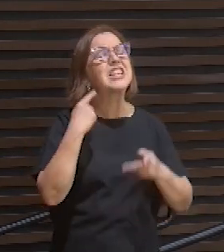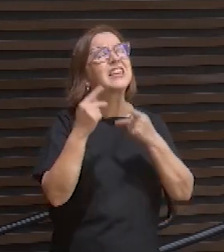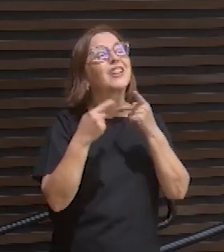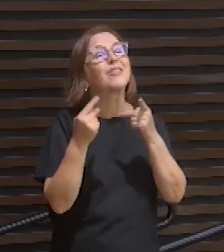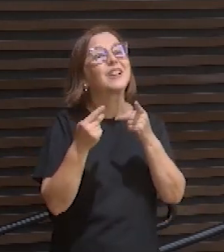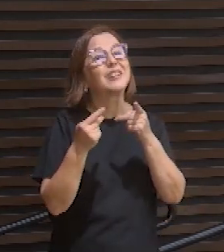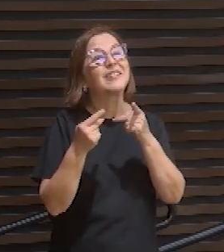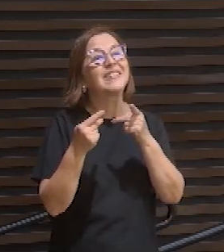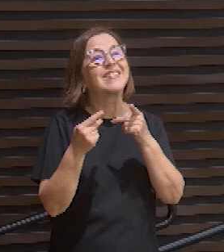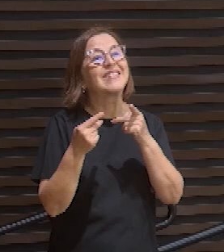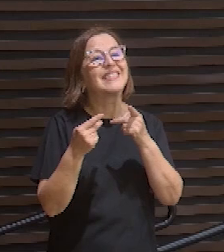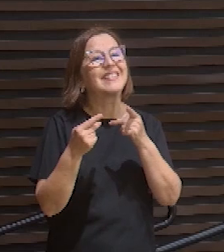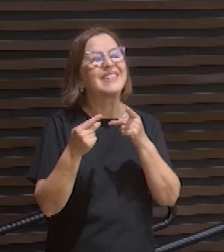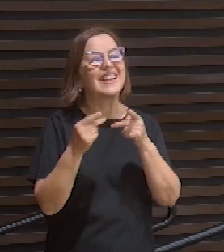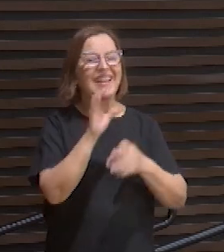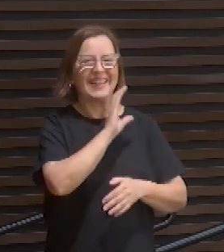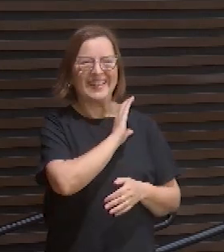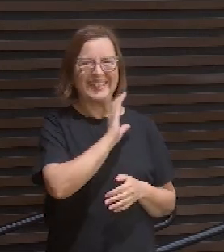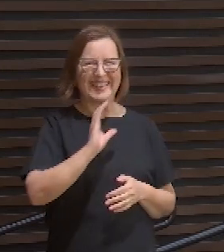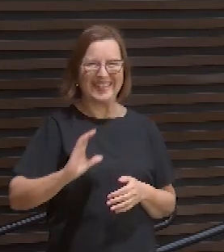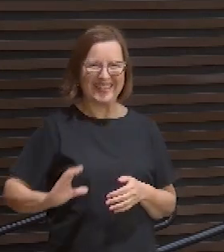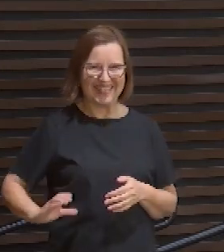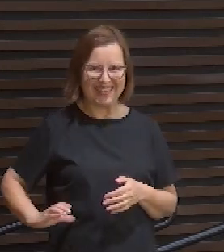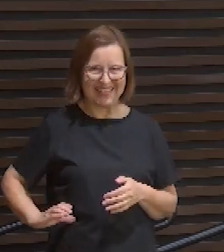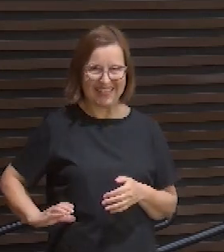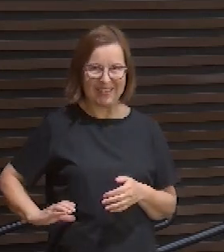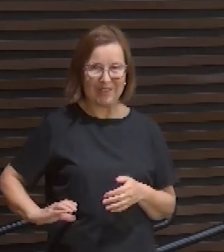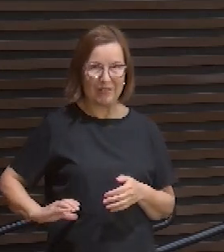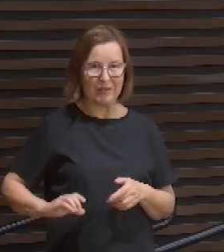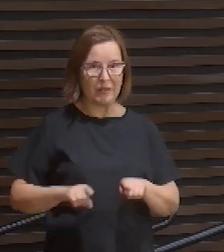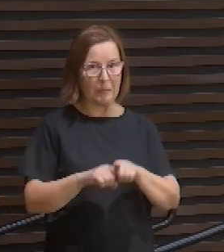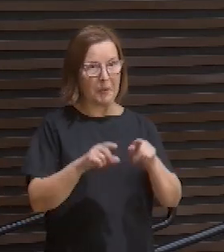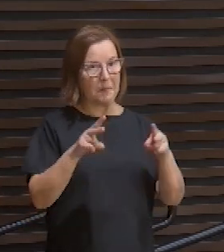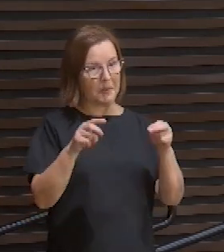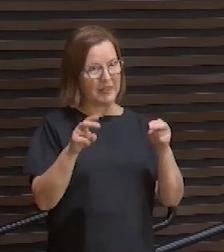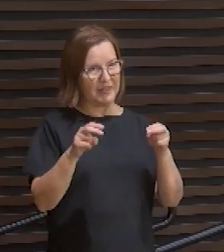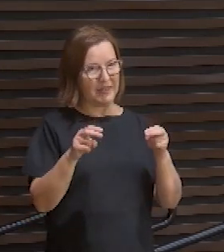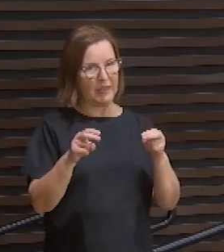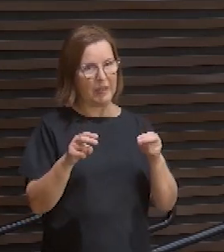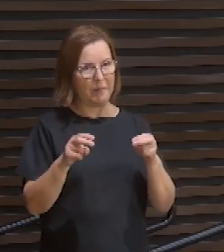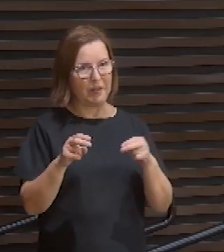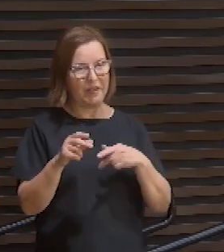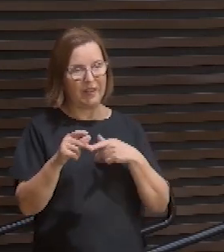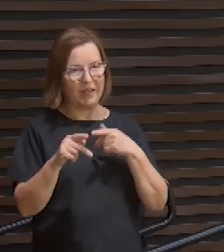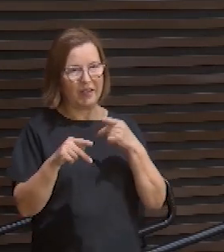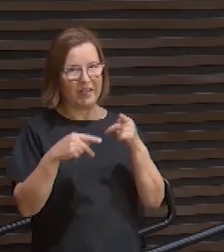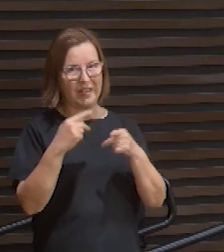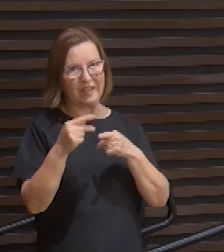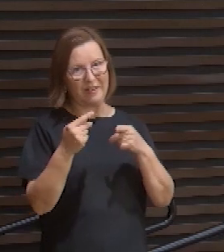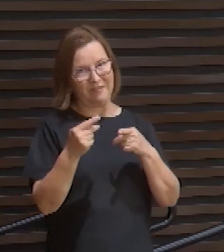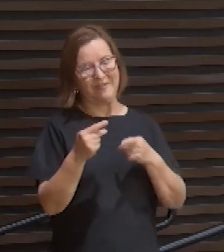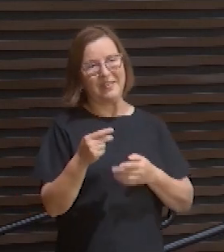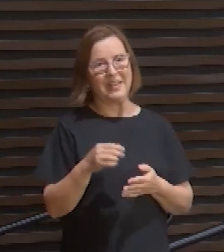irmãos? De Cristo, mas perceba que ele coloca na segunda pessoa do